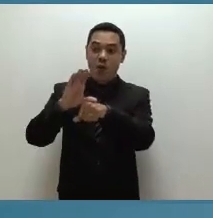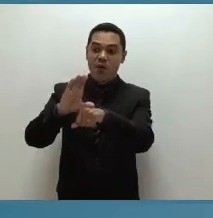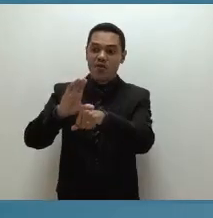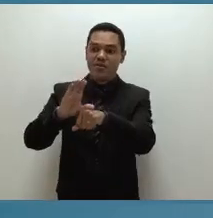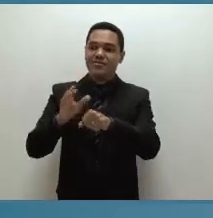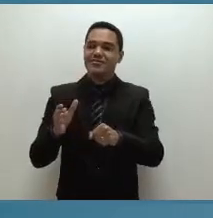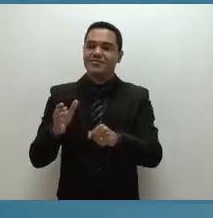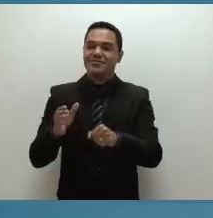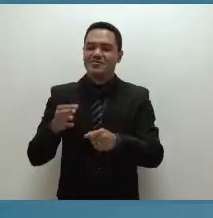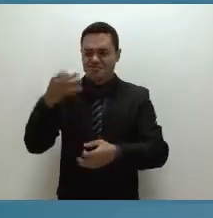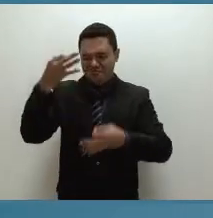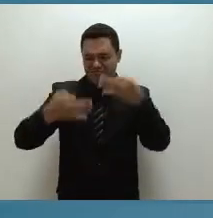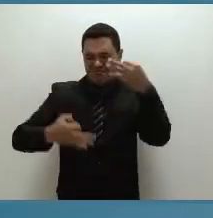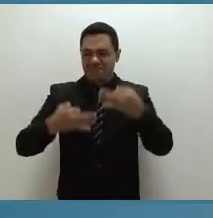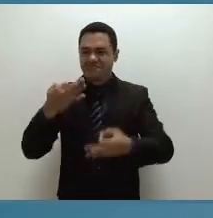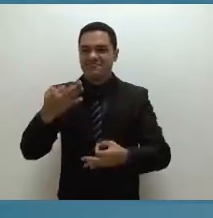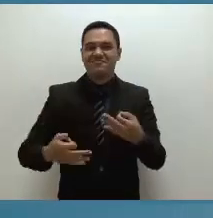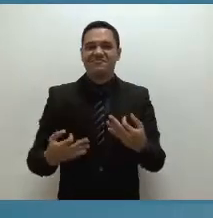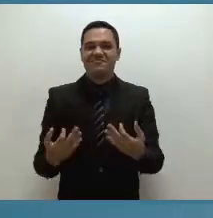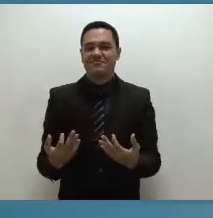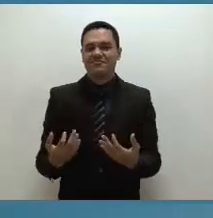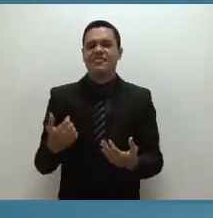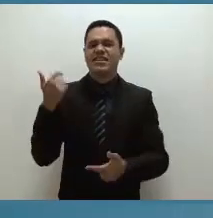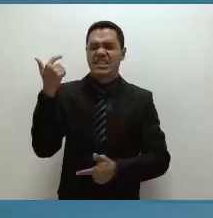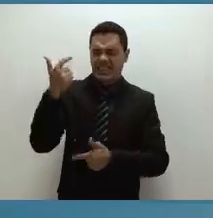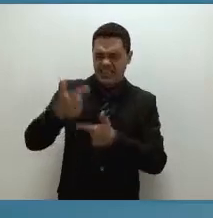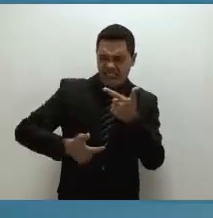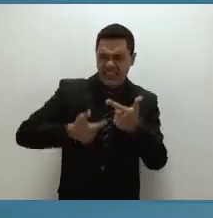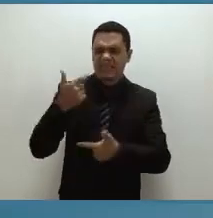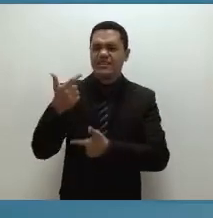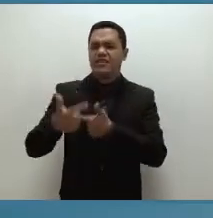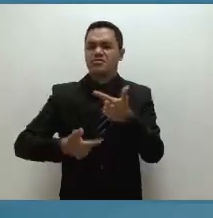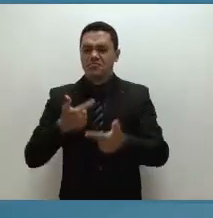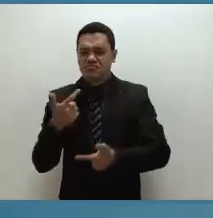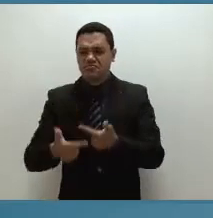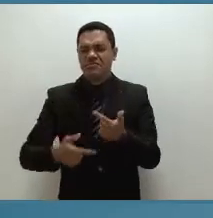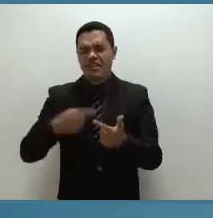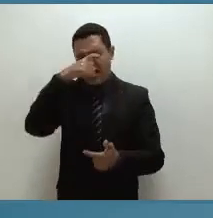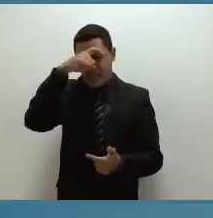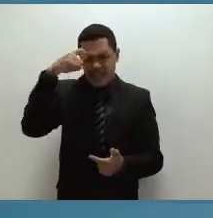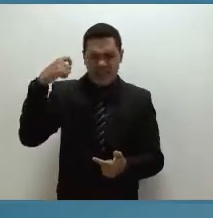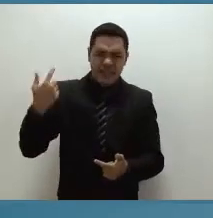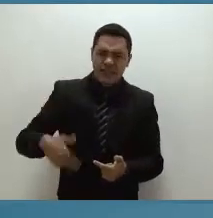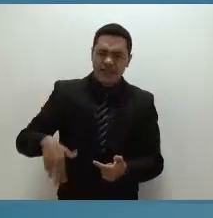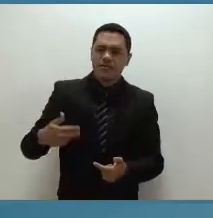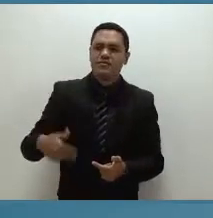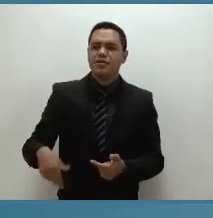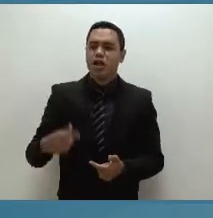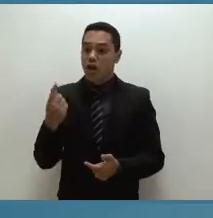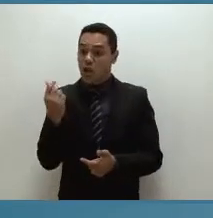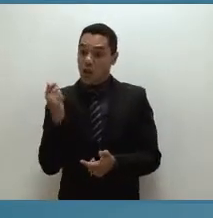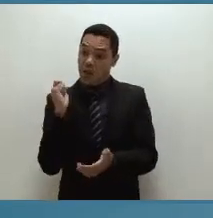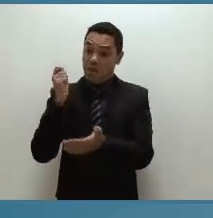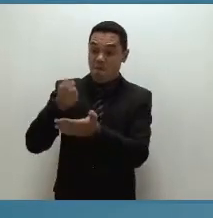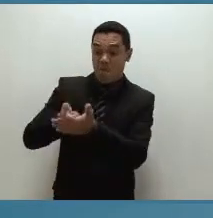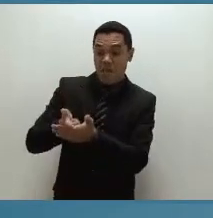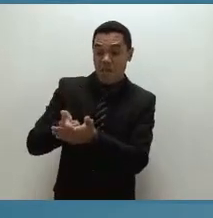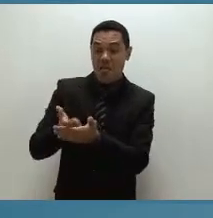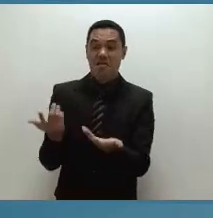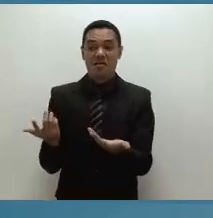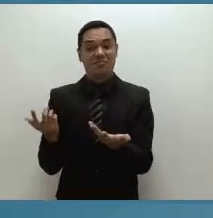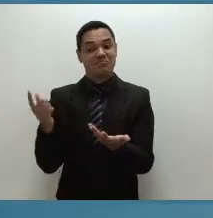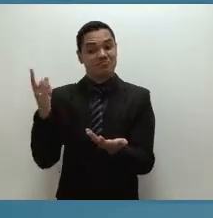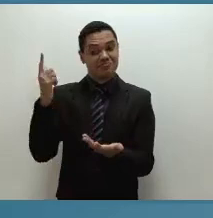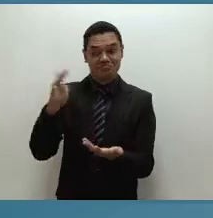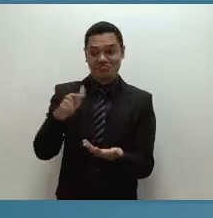mais. É muito trabalho, é um trabalho que vai recuperar. Por isso, talvez ninguém queira